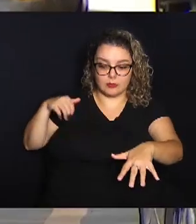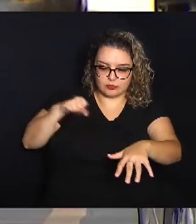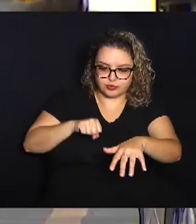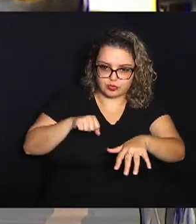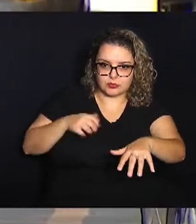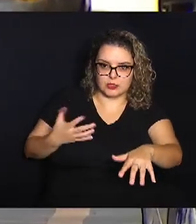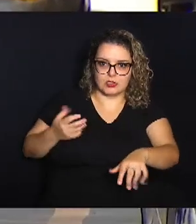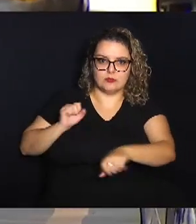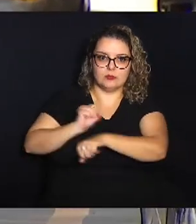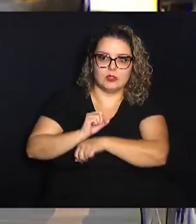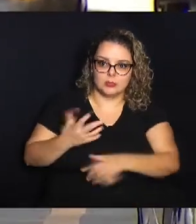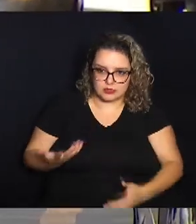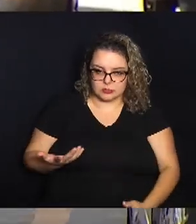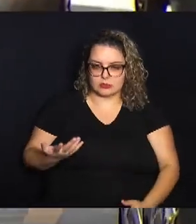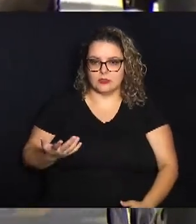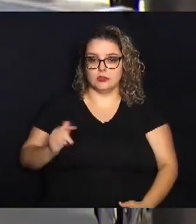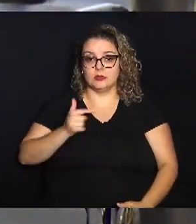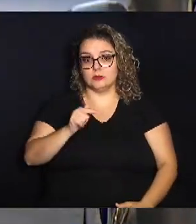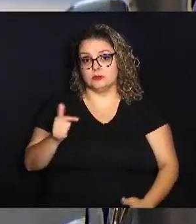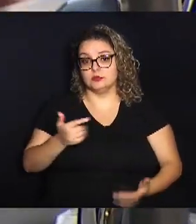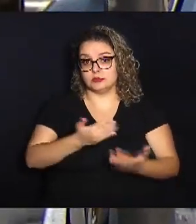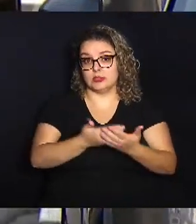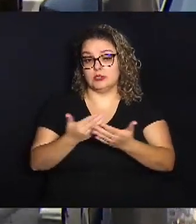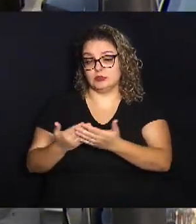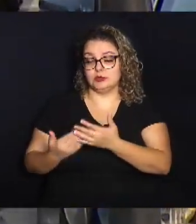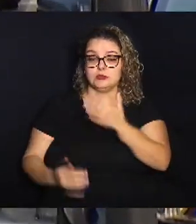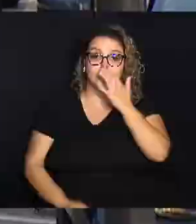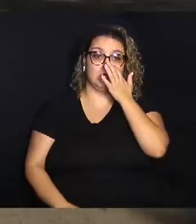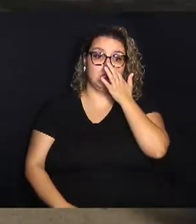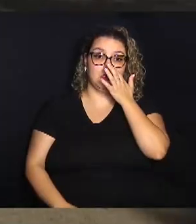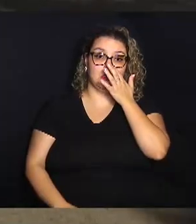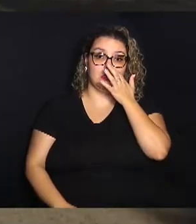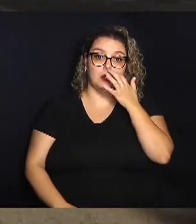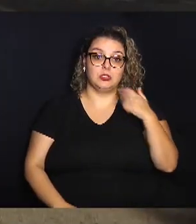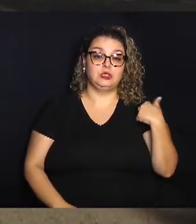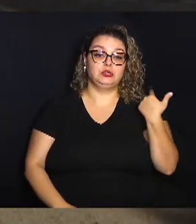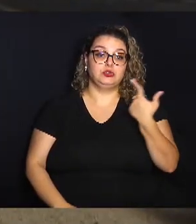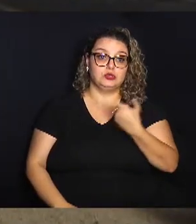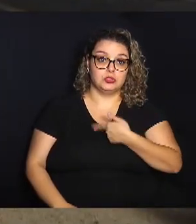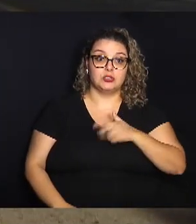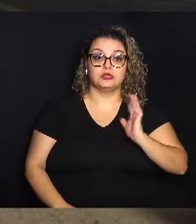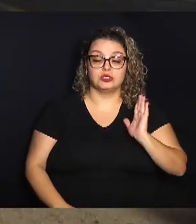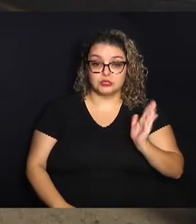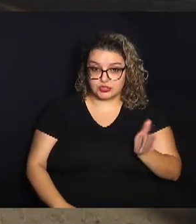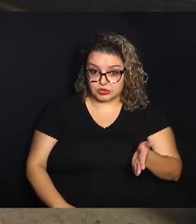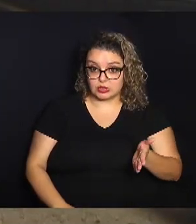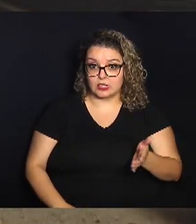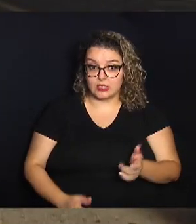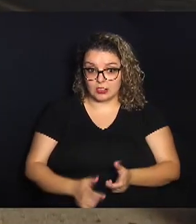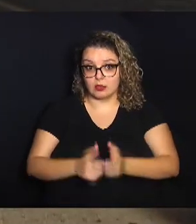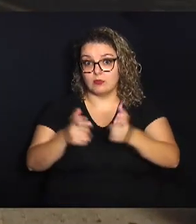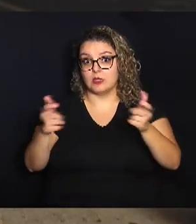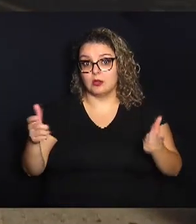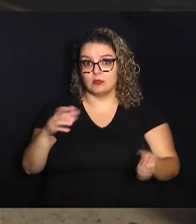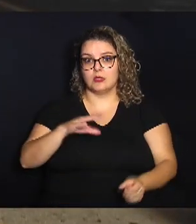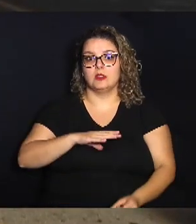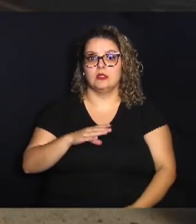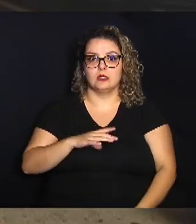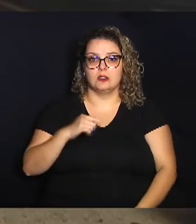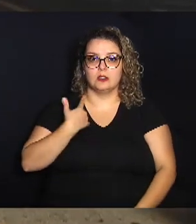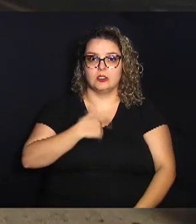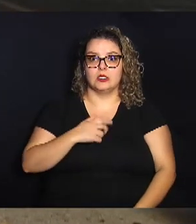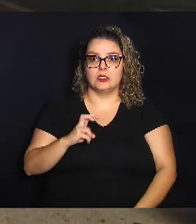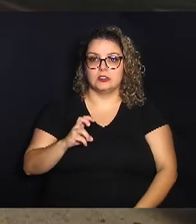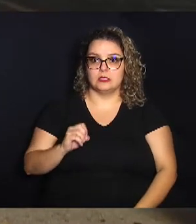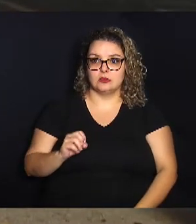não existem estudos, Na verdade, nós já temos aí em grande parte da nossa cidade 50 km